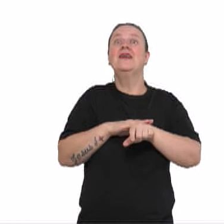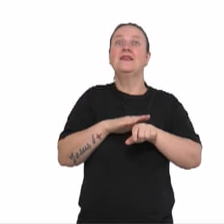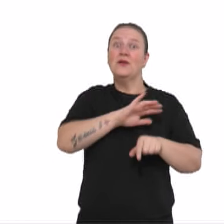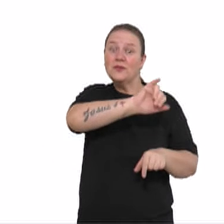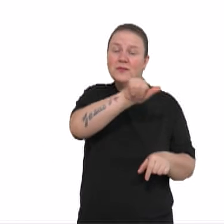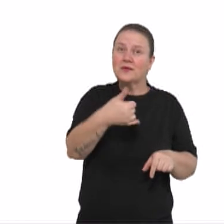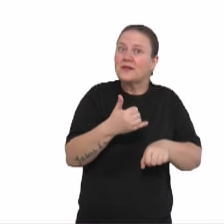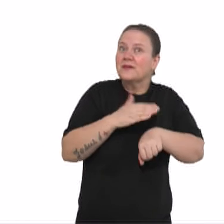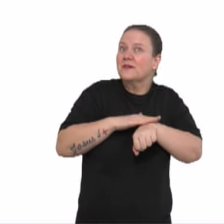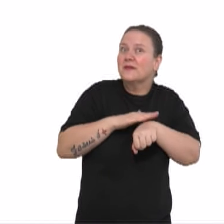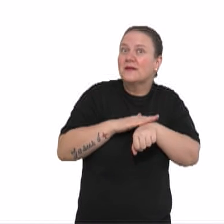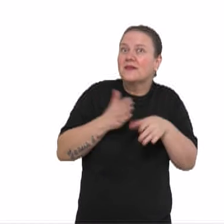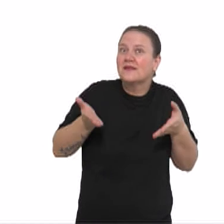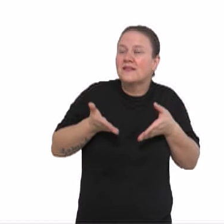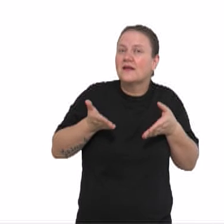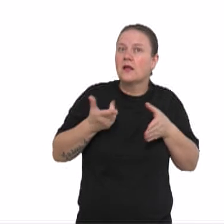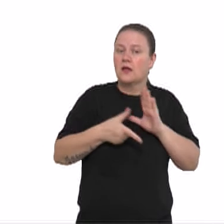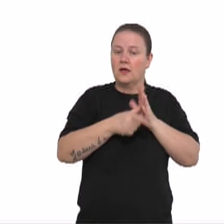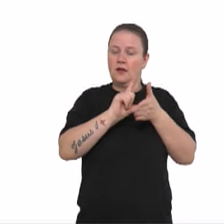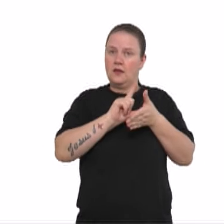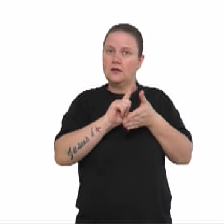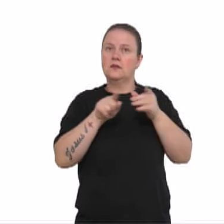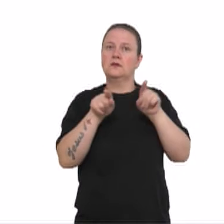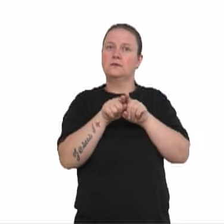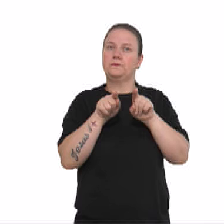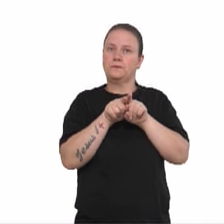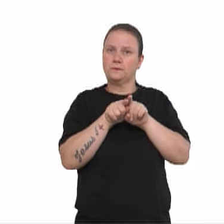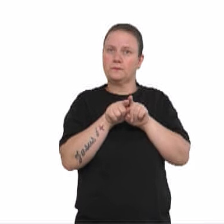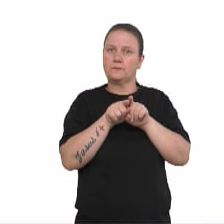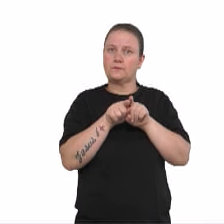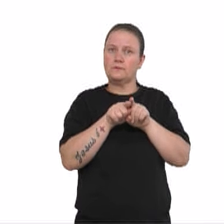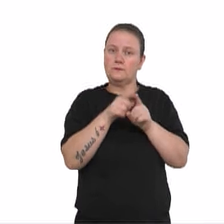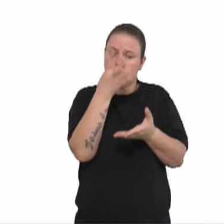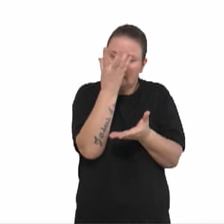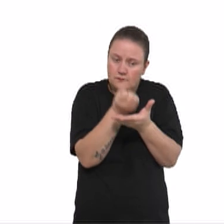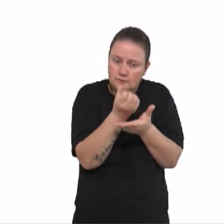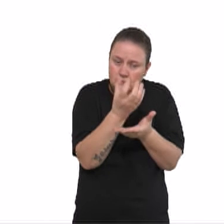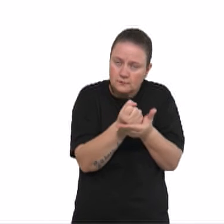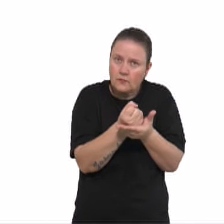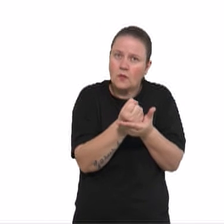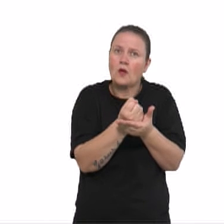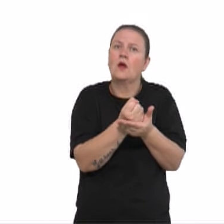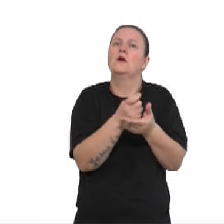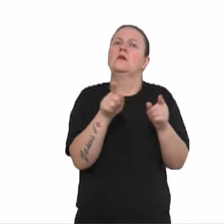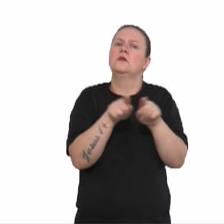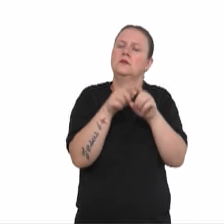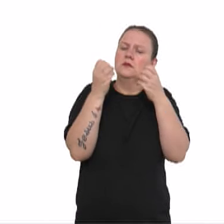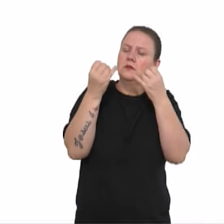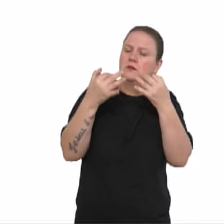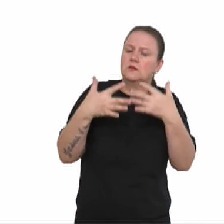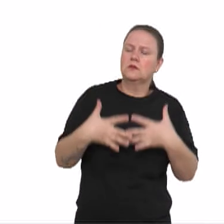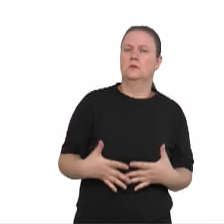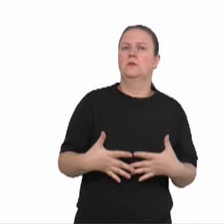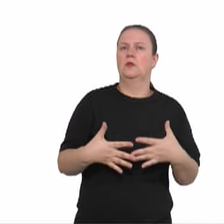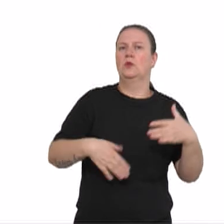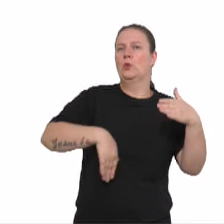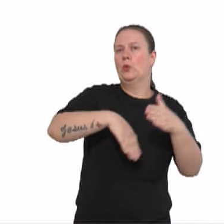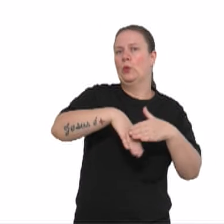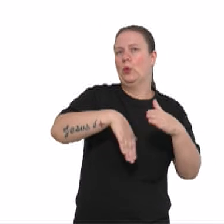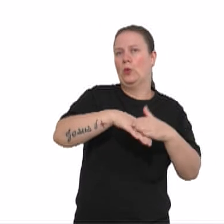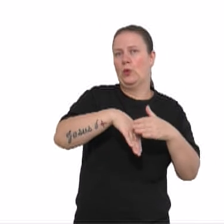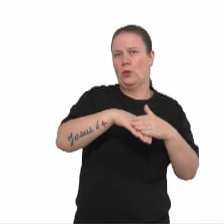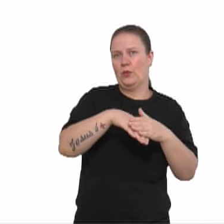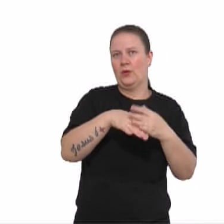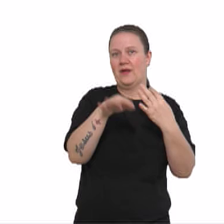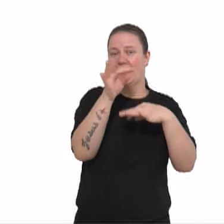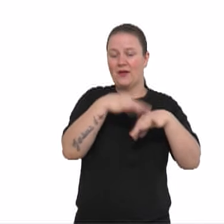você mandar o podcast, grave também um áudio inicial falando que esse é um presente da